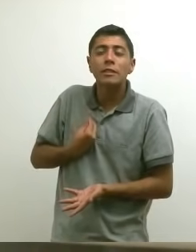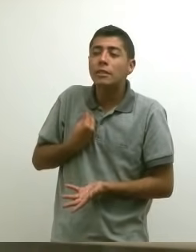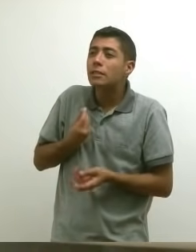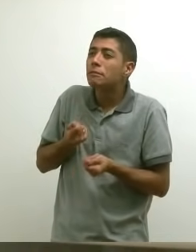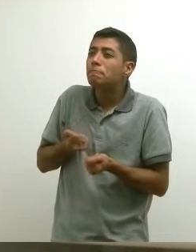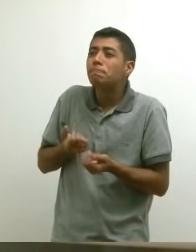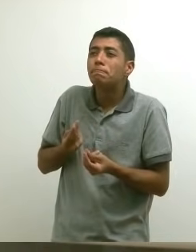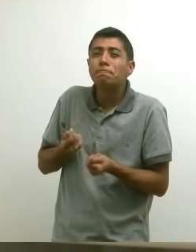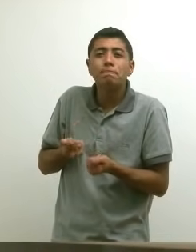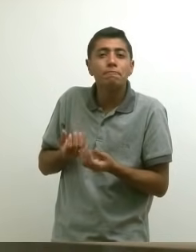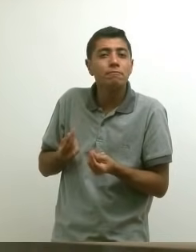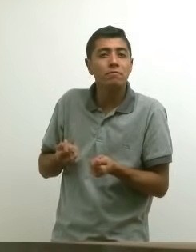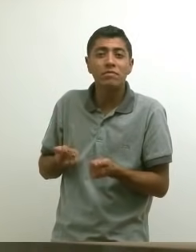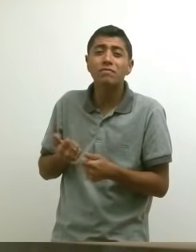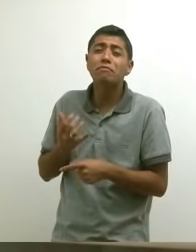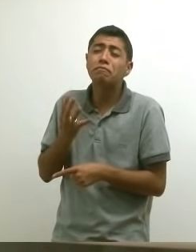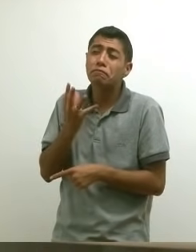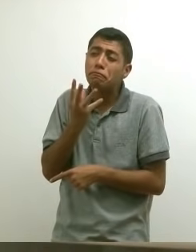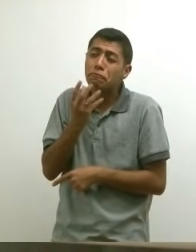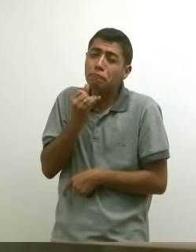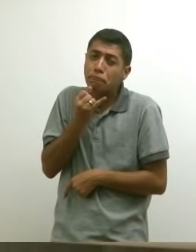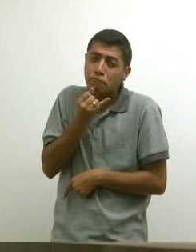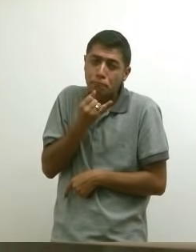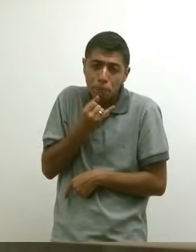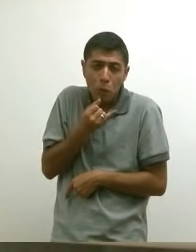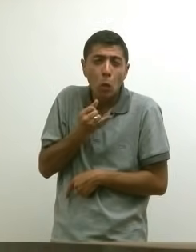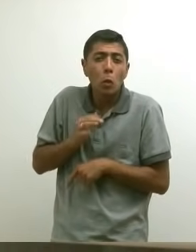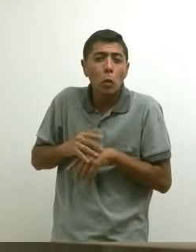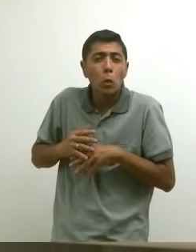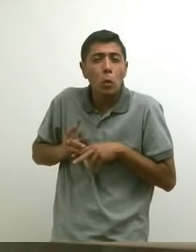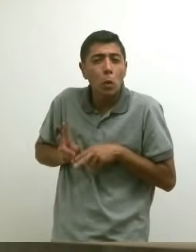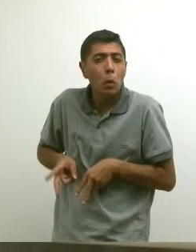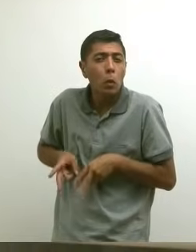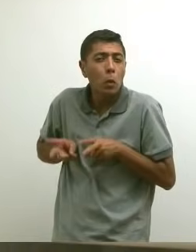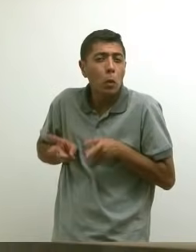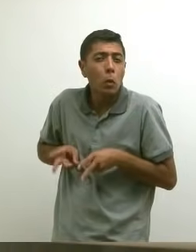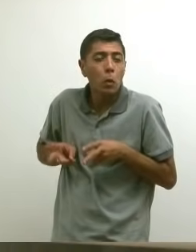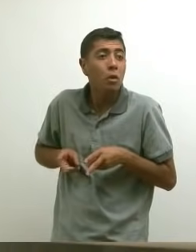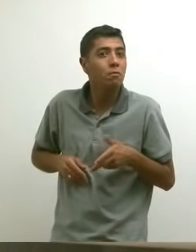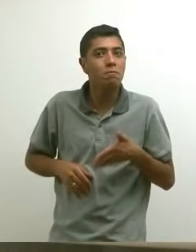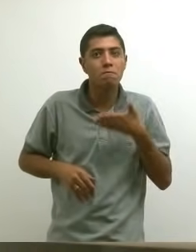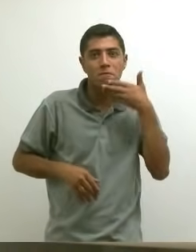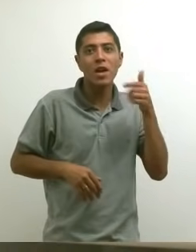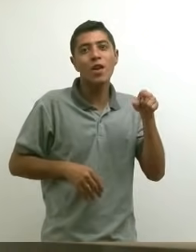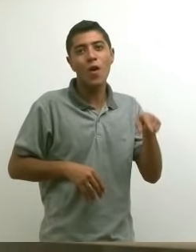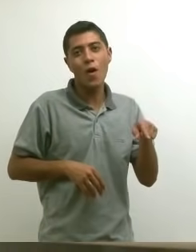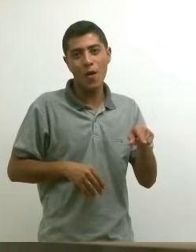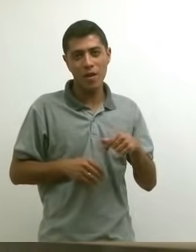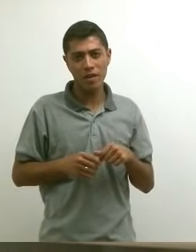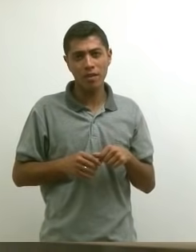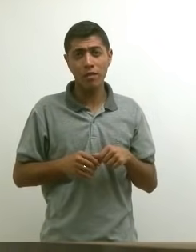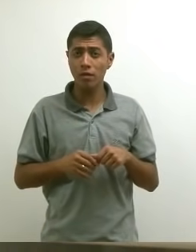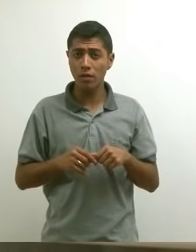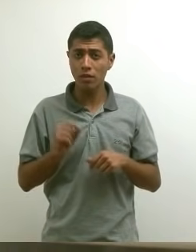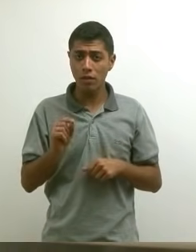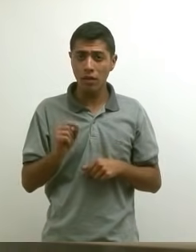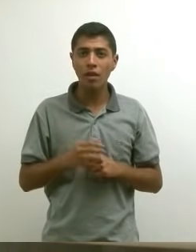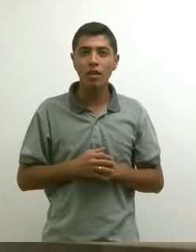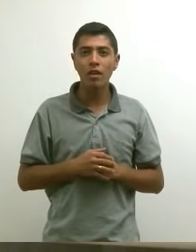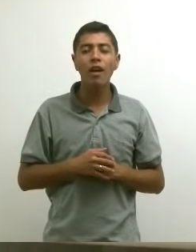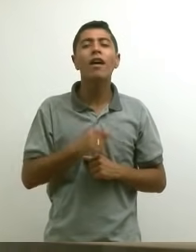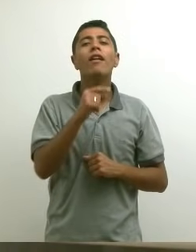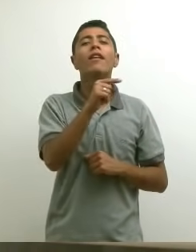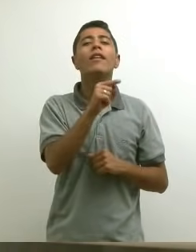crianças ea gente tá fazendo uma revolução adentro as enfermeiras em vez de dar plantão para a ingestão das